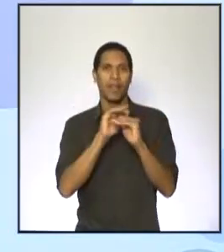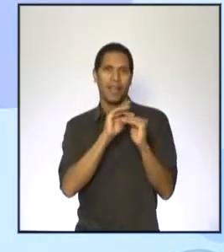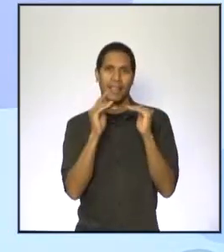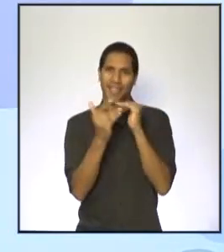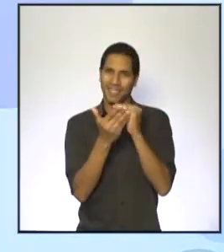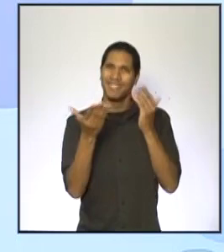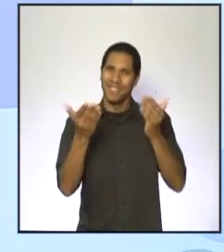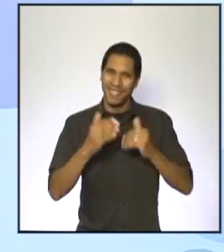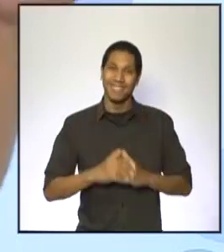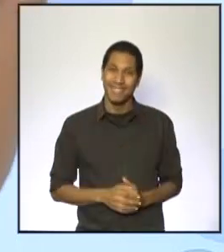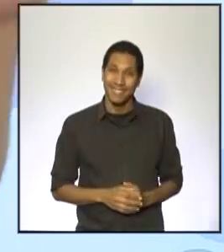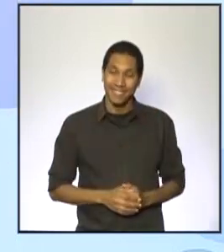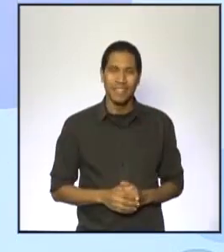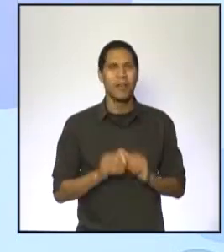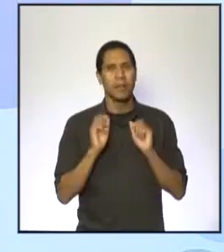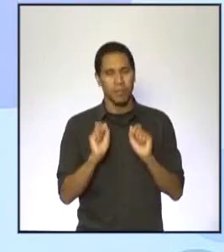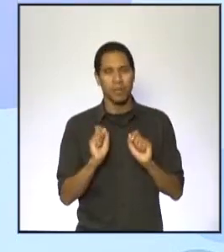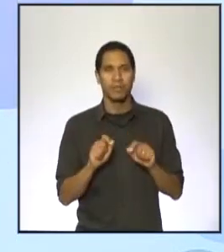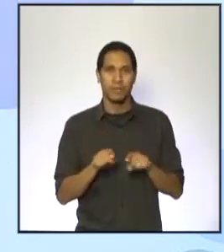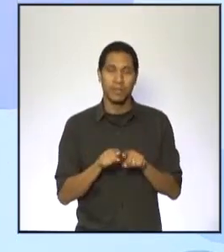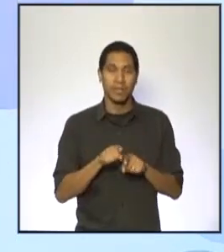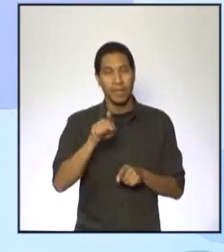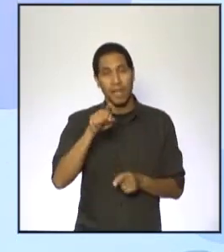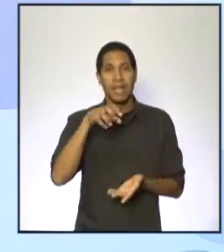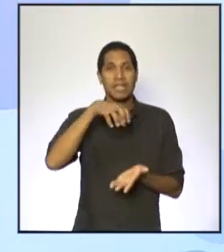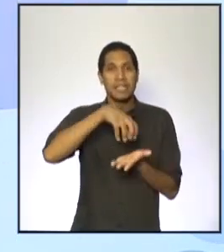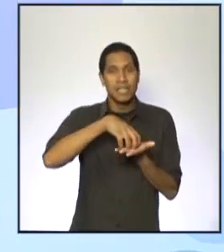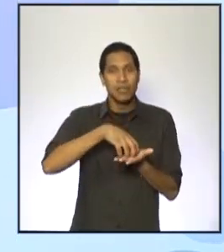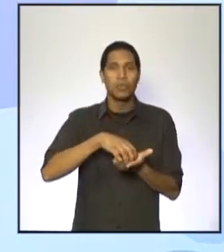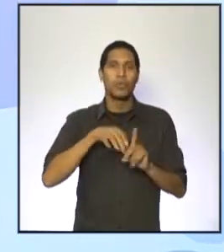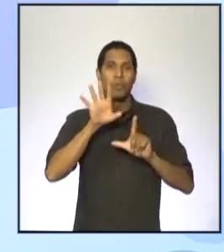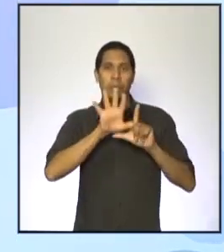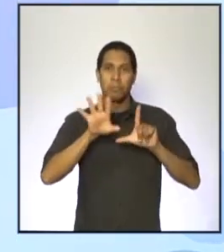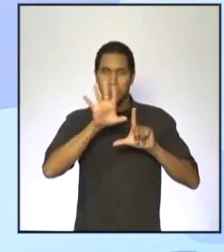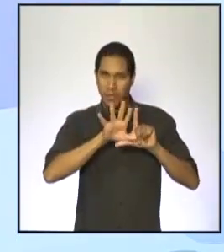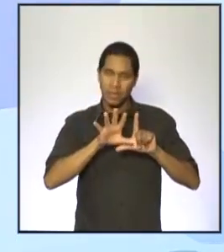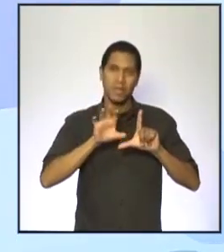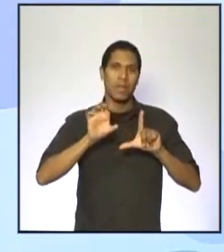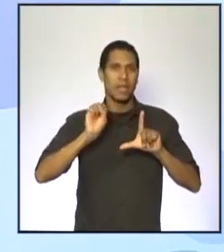redes sociais. Pode entrar lá no Centro de Mídias, SP, e